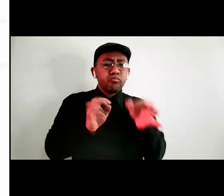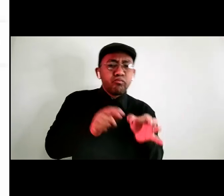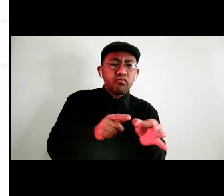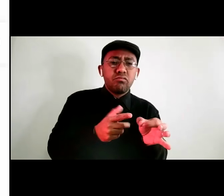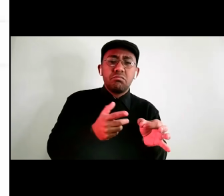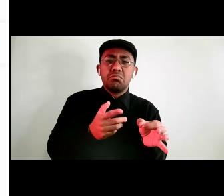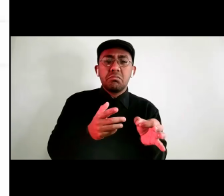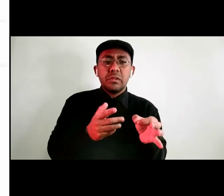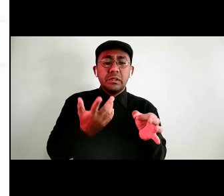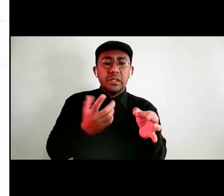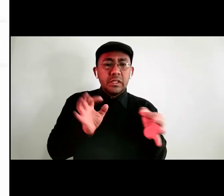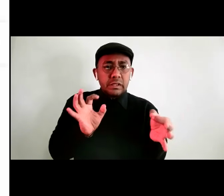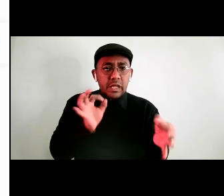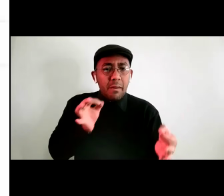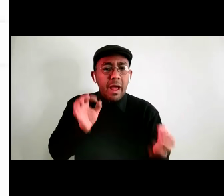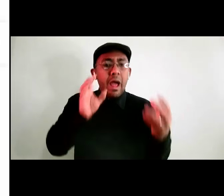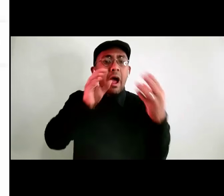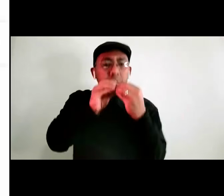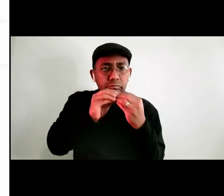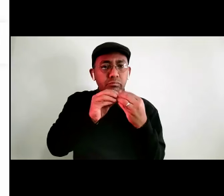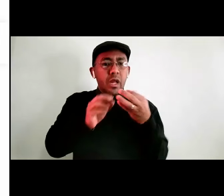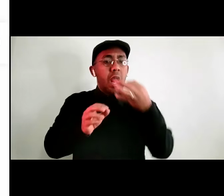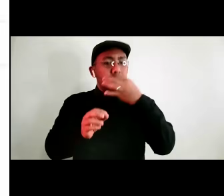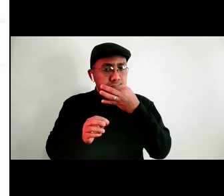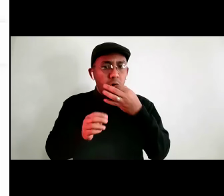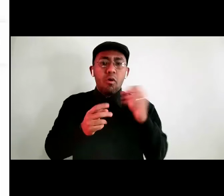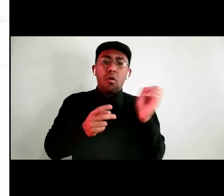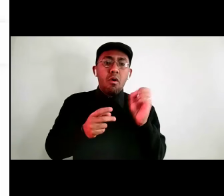E se determinou a presença dos vírus,